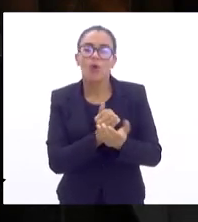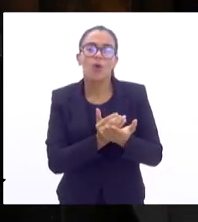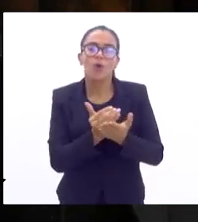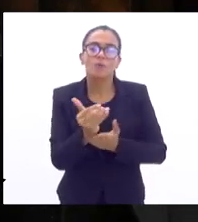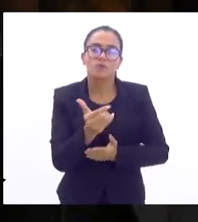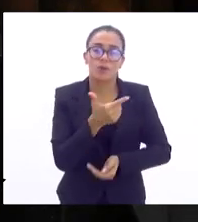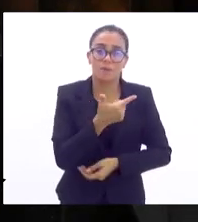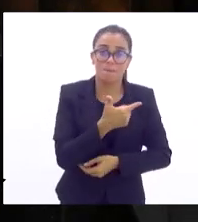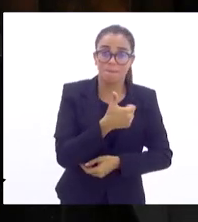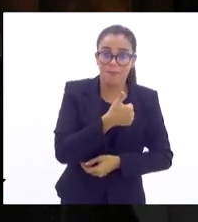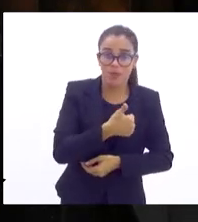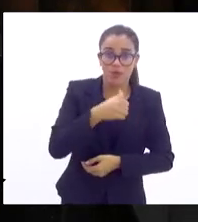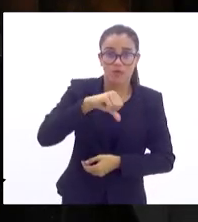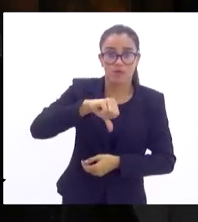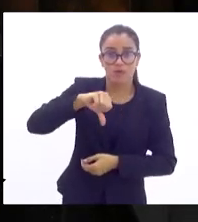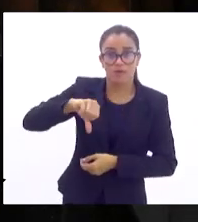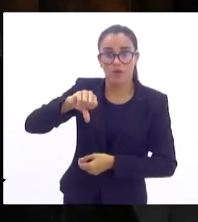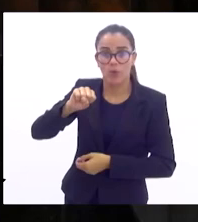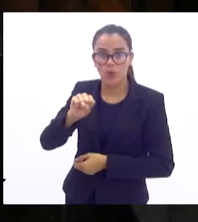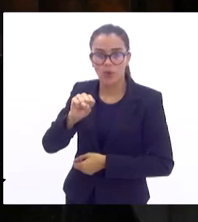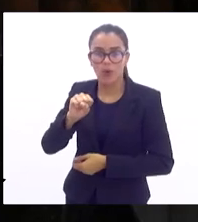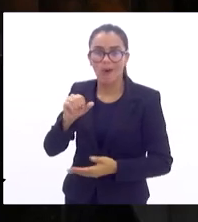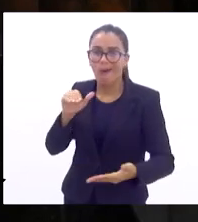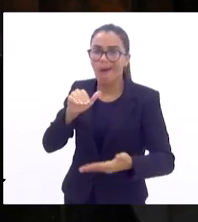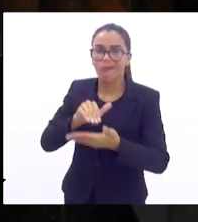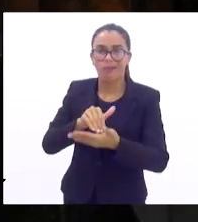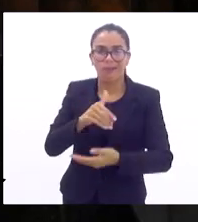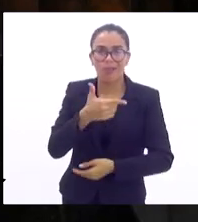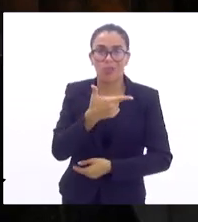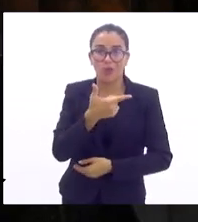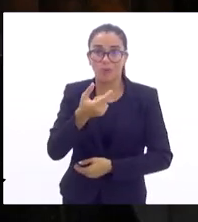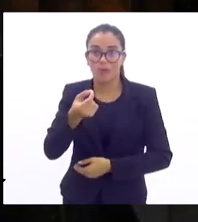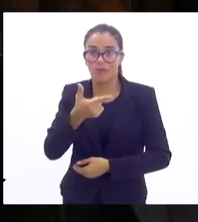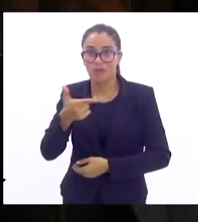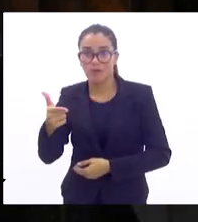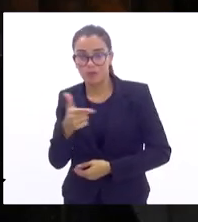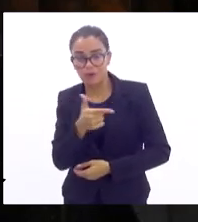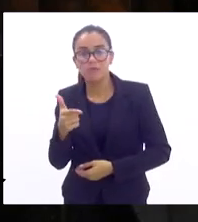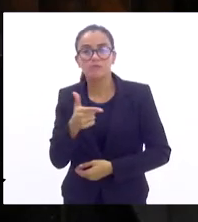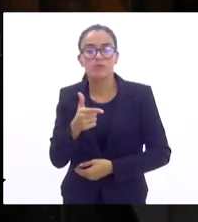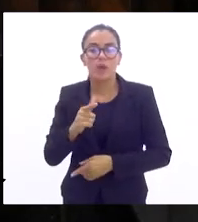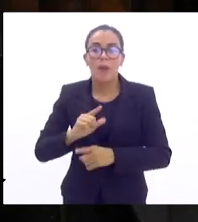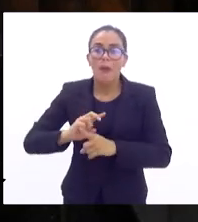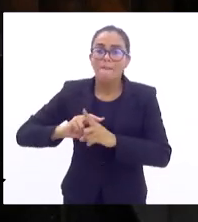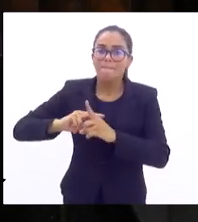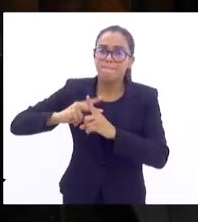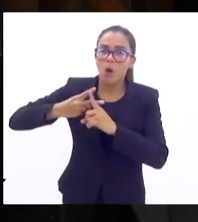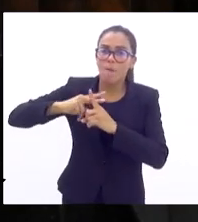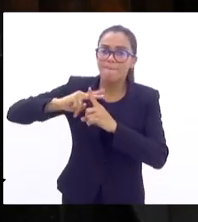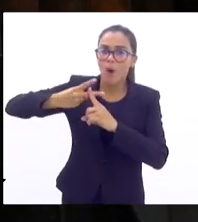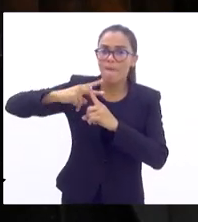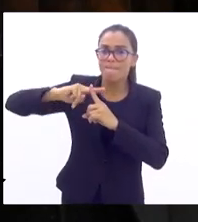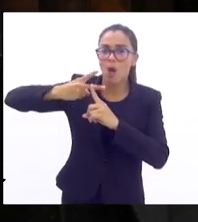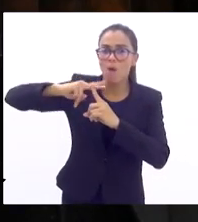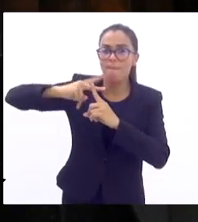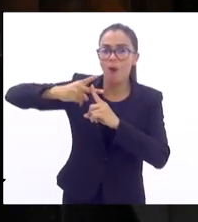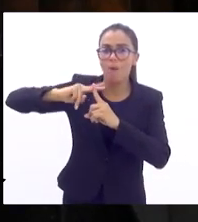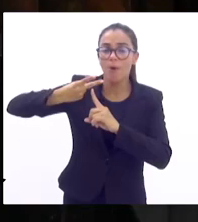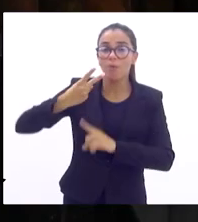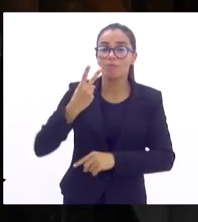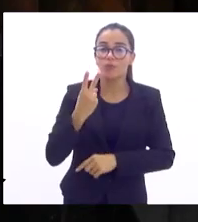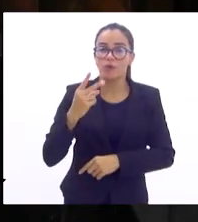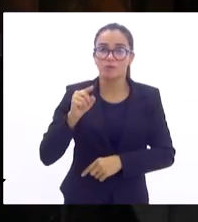1998 a 2022 cresceu dois pontos 14